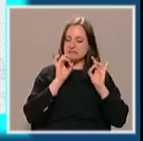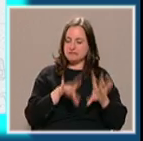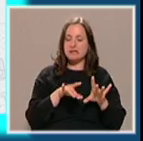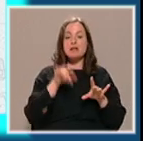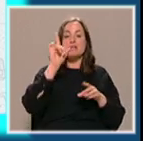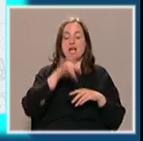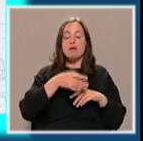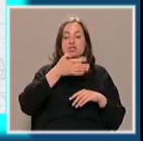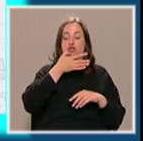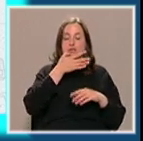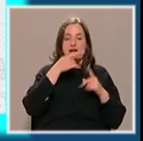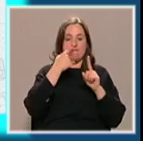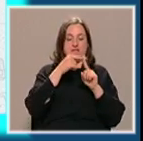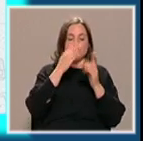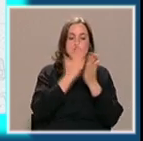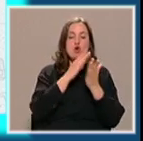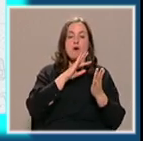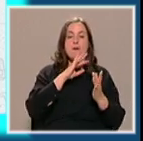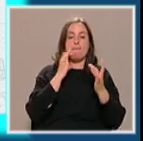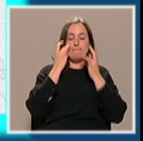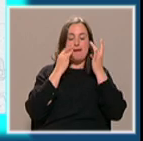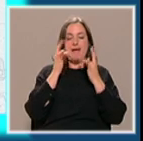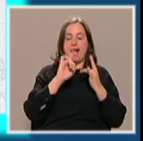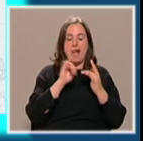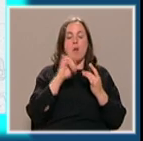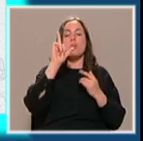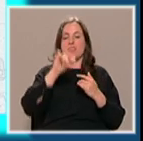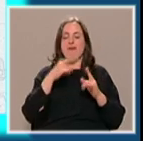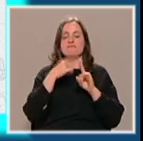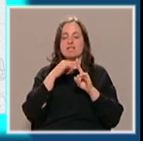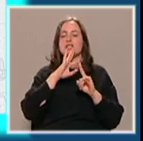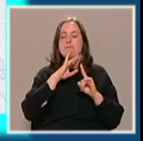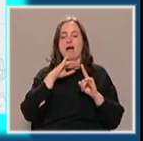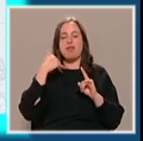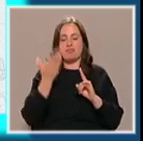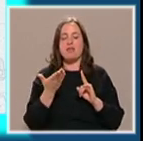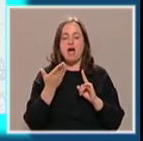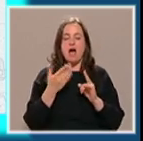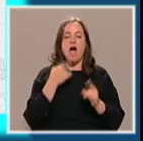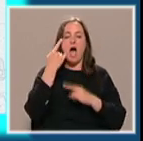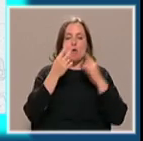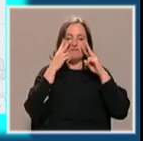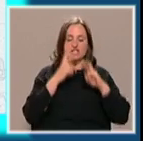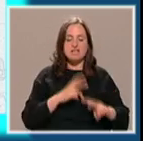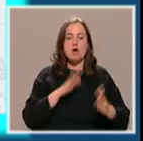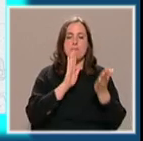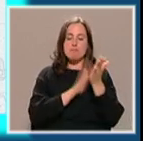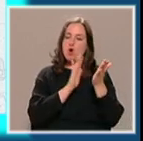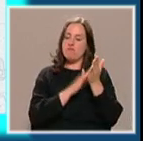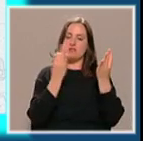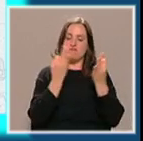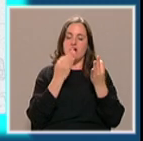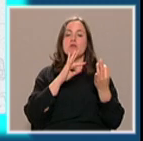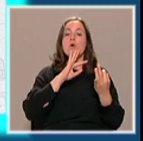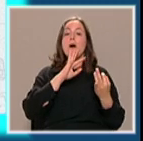também que estas vantagens não são só para o bebê, mas também o são para a mãe. Há estudos que revelam que todas as